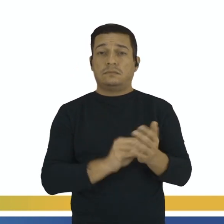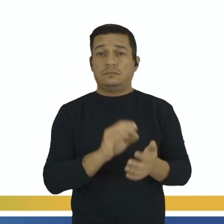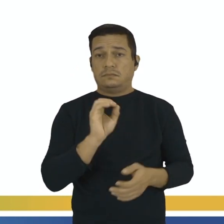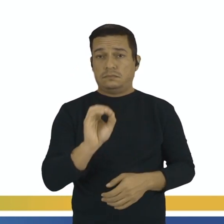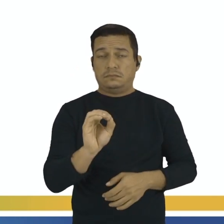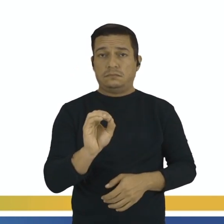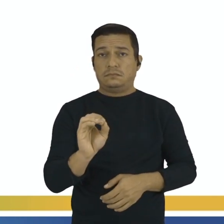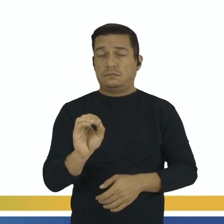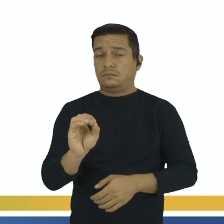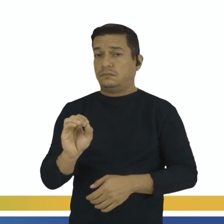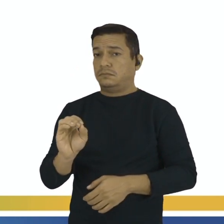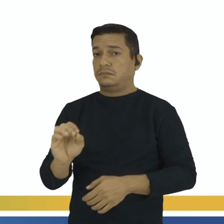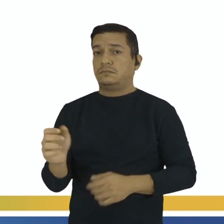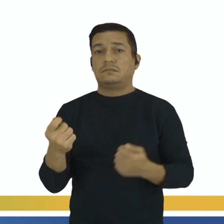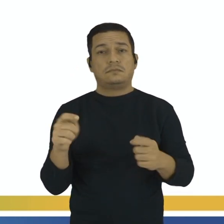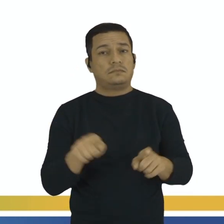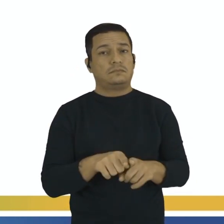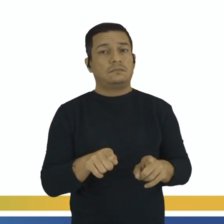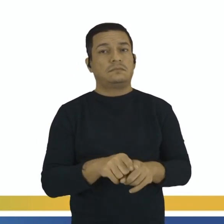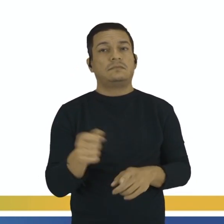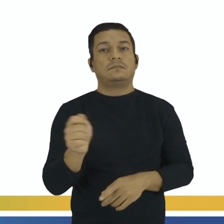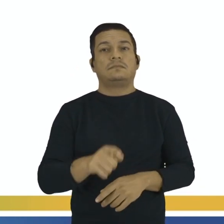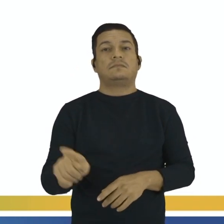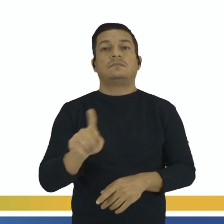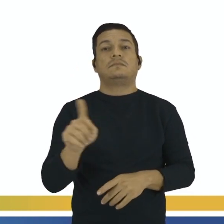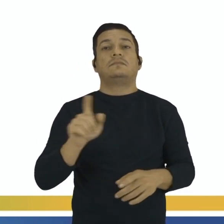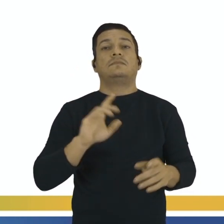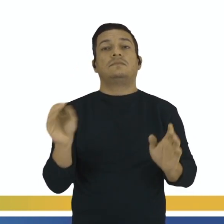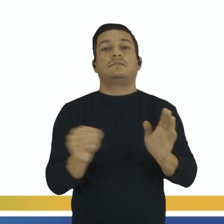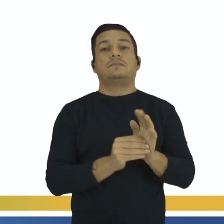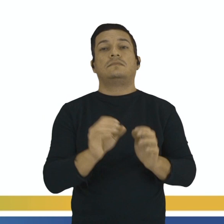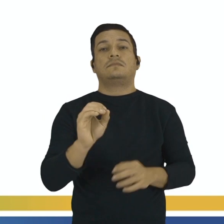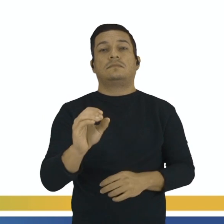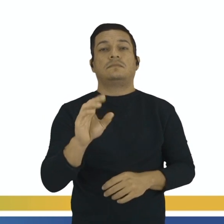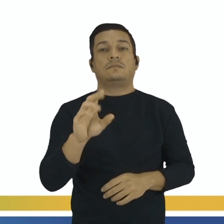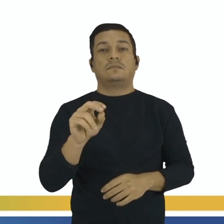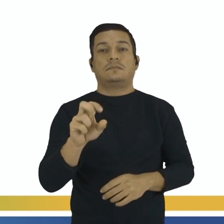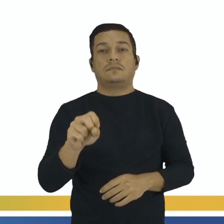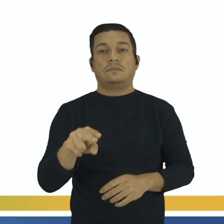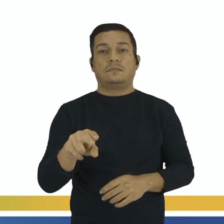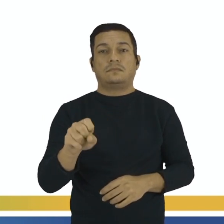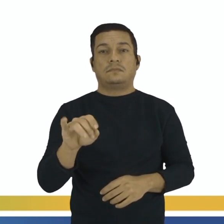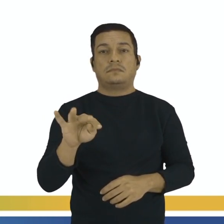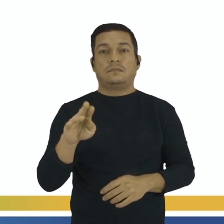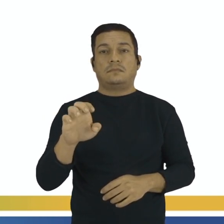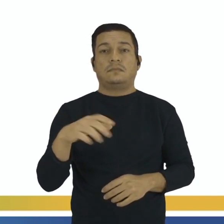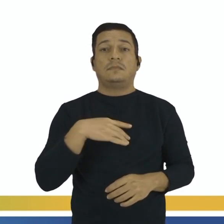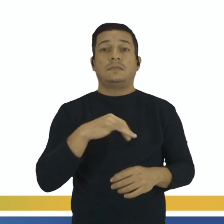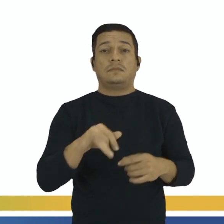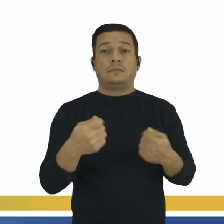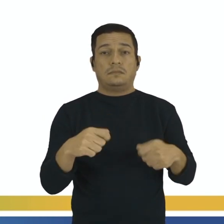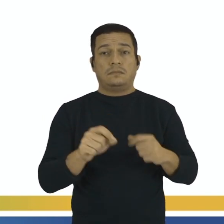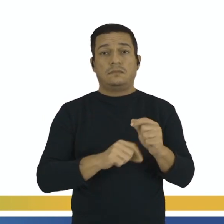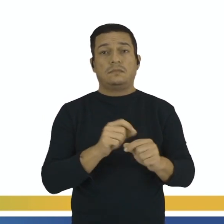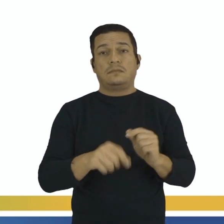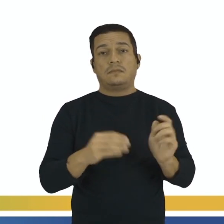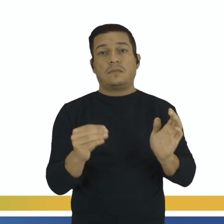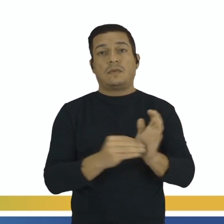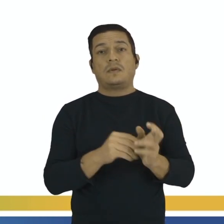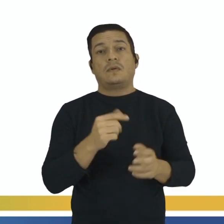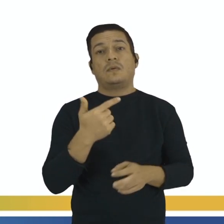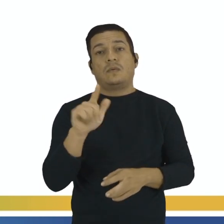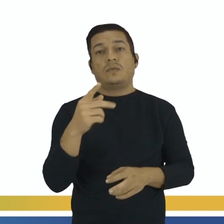no quociente? Não tem necessidade, você só acrescentaria um zero no quociente caso você tivesse a necessidade de